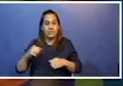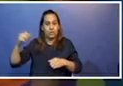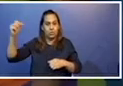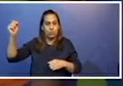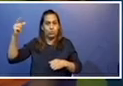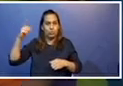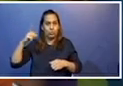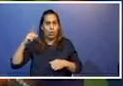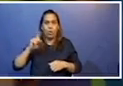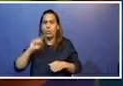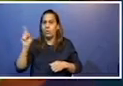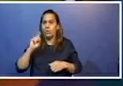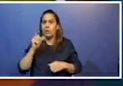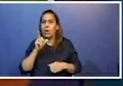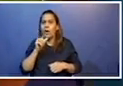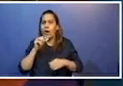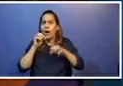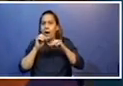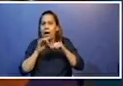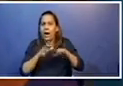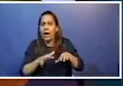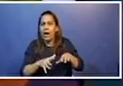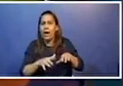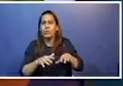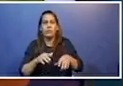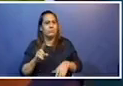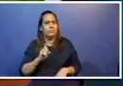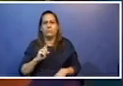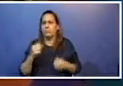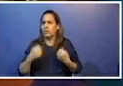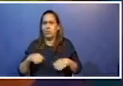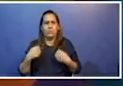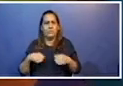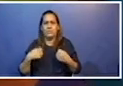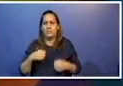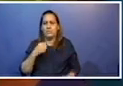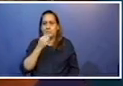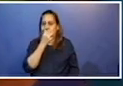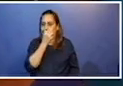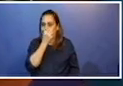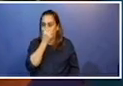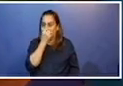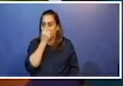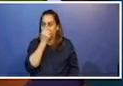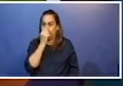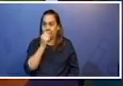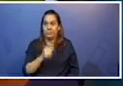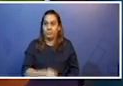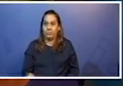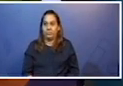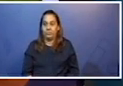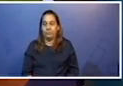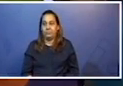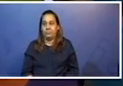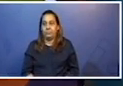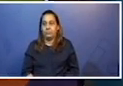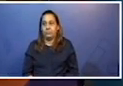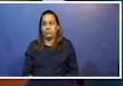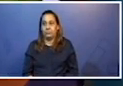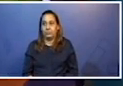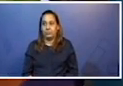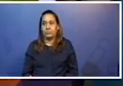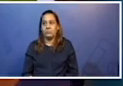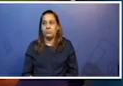e não regar muito. É uma planta que não precisa de muita água, então não é necessário você